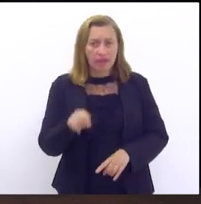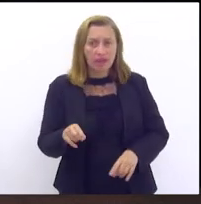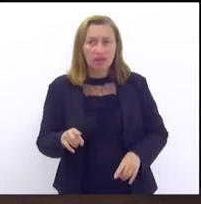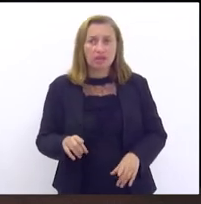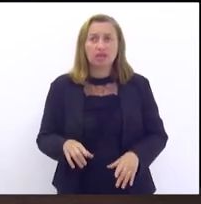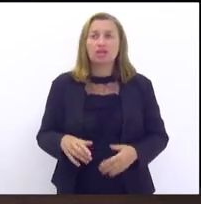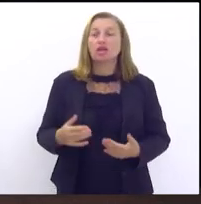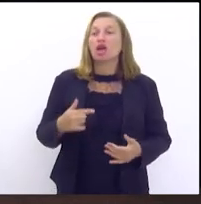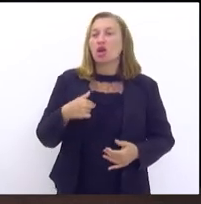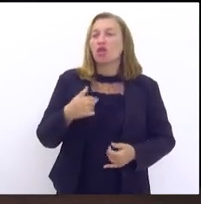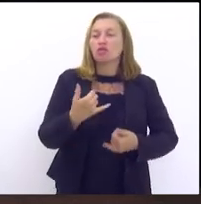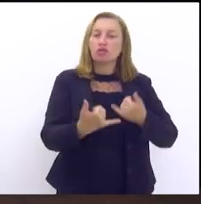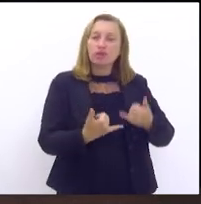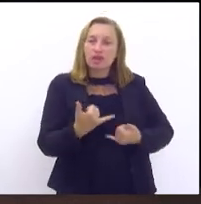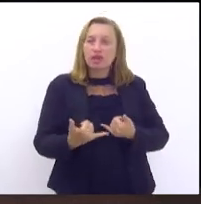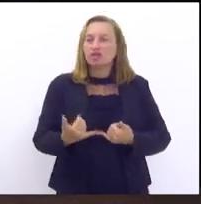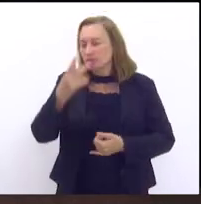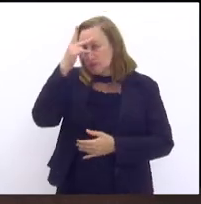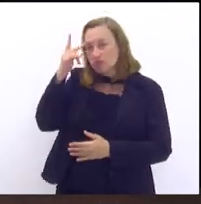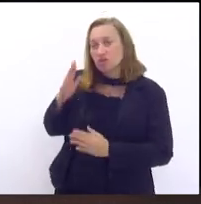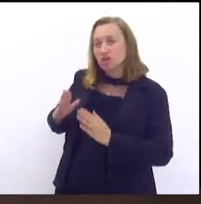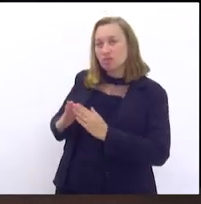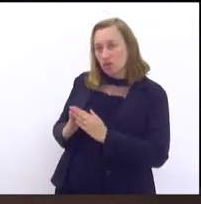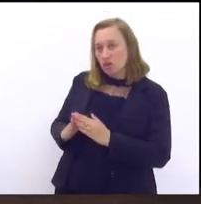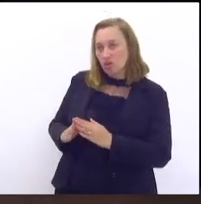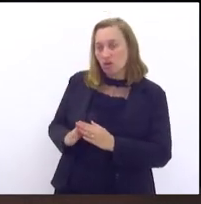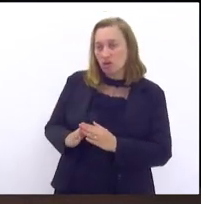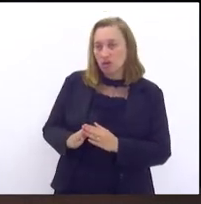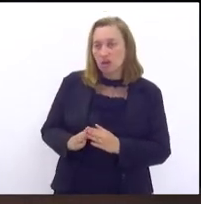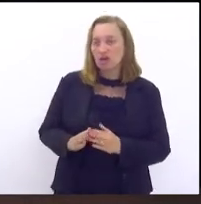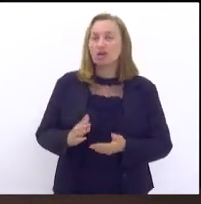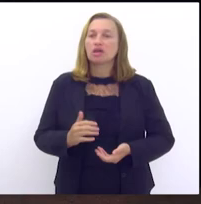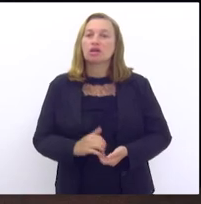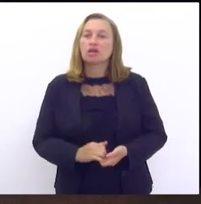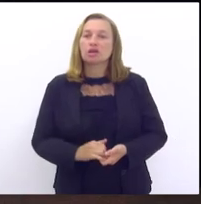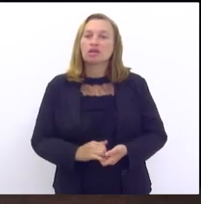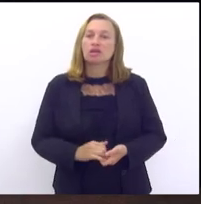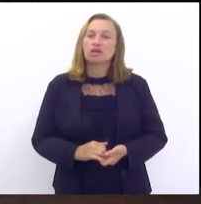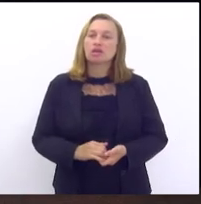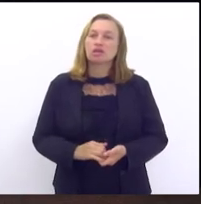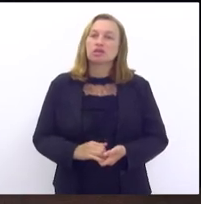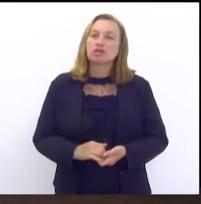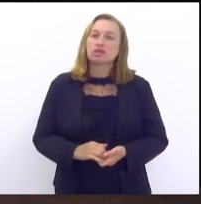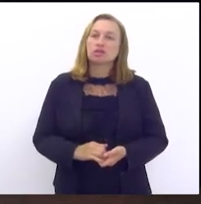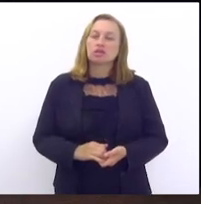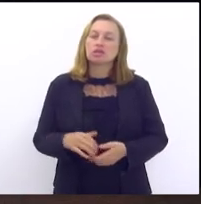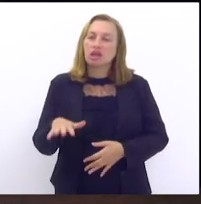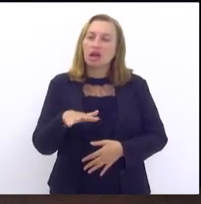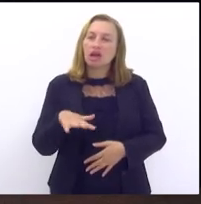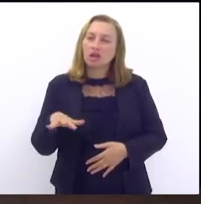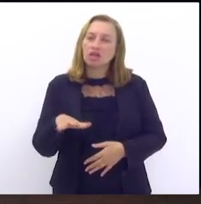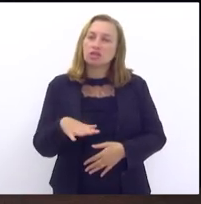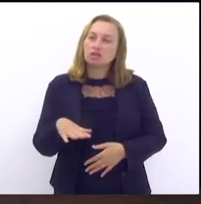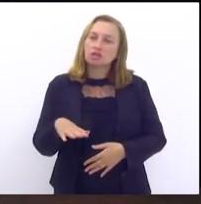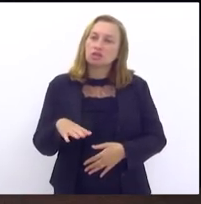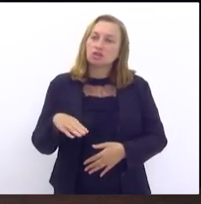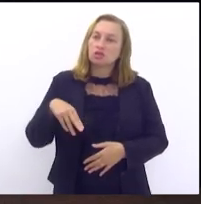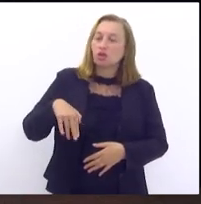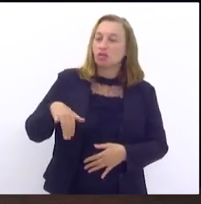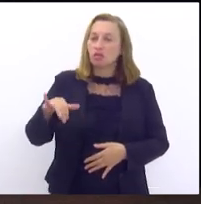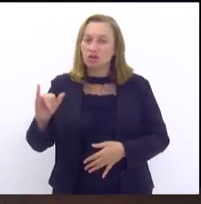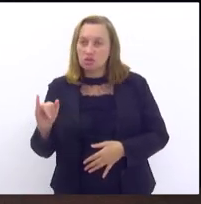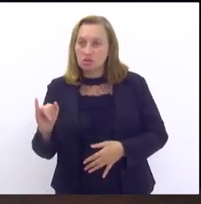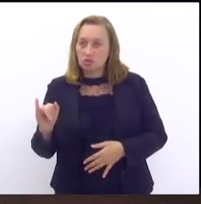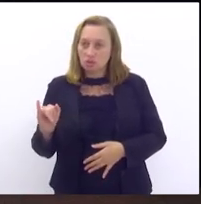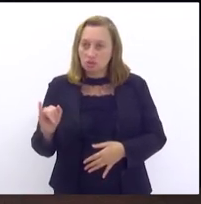costumo brincar com o morador do quilômetro 32, 34, 36, lá na área de Nova Iguaçu,